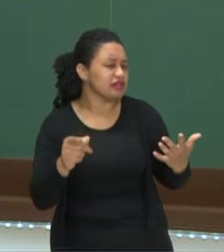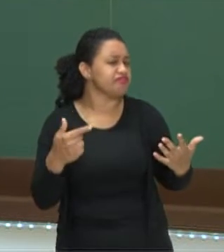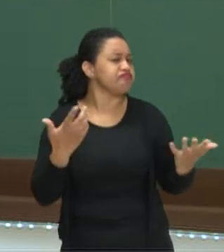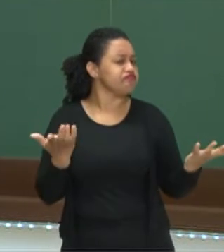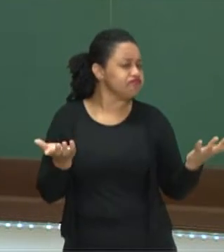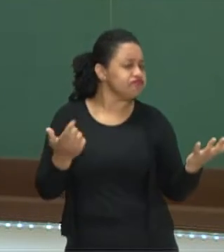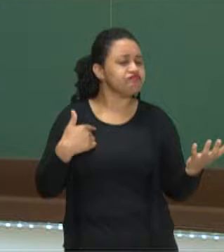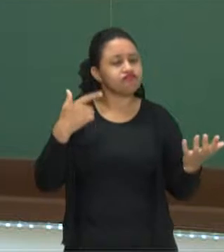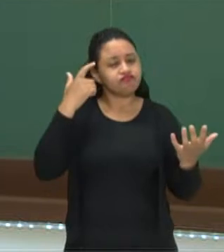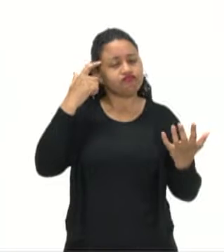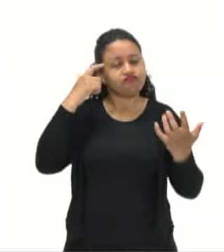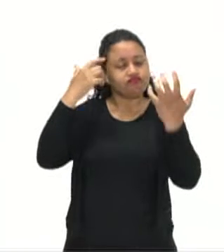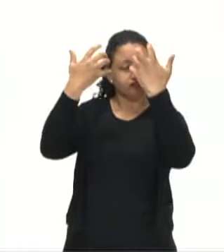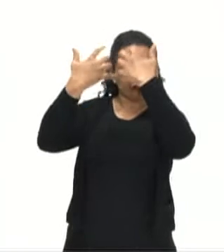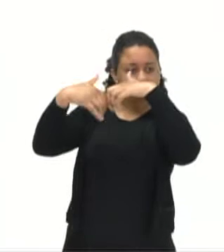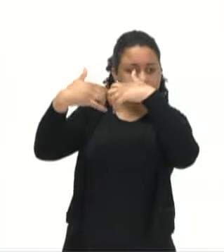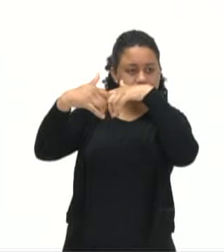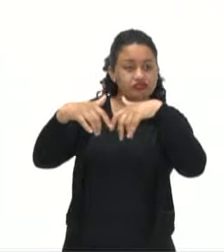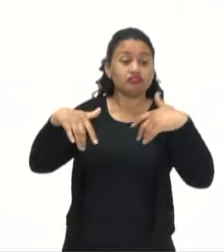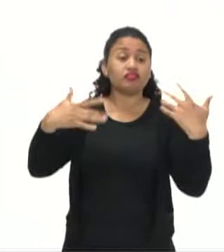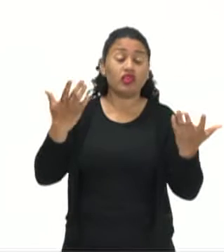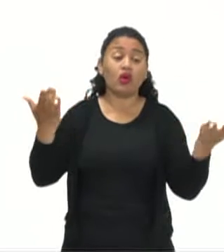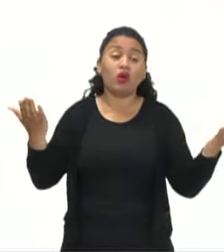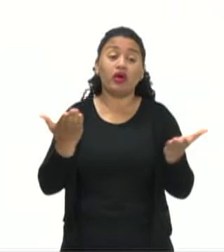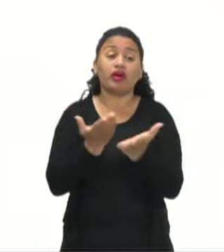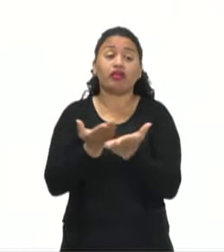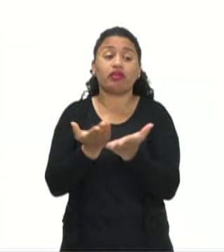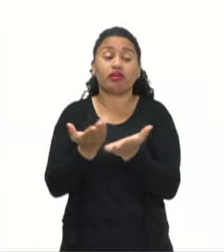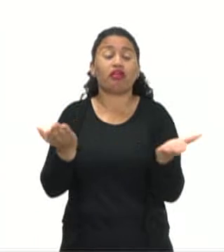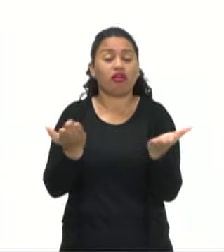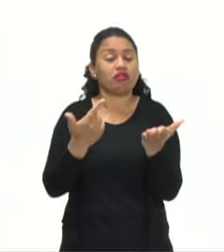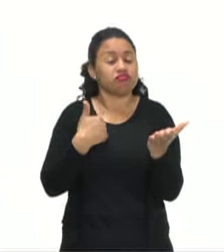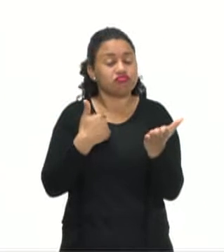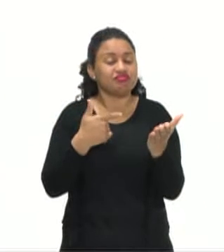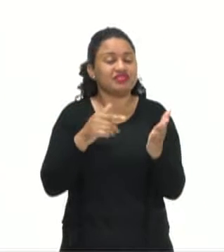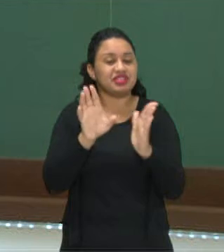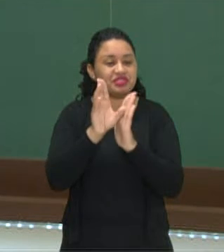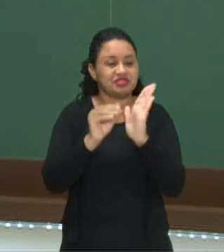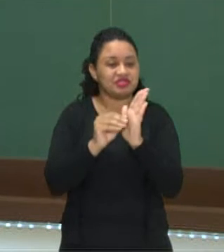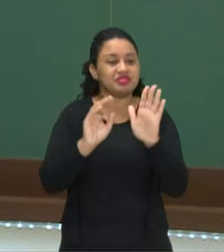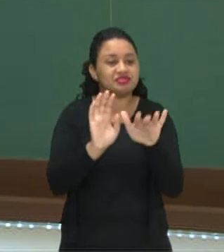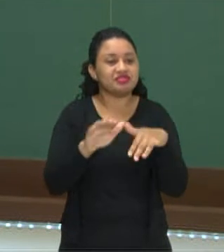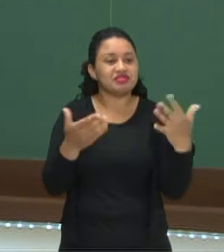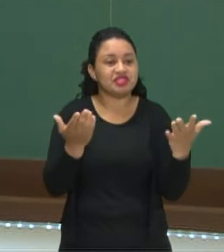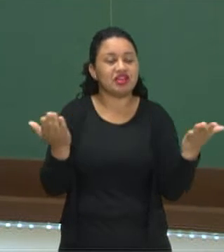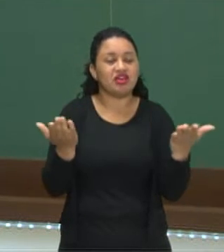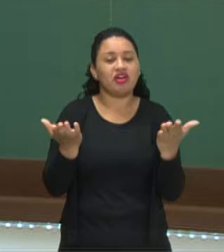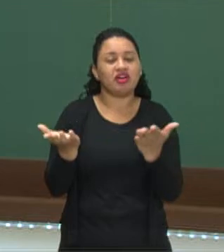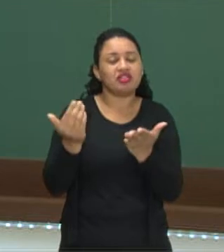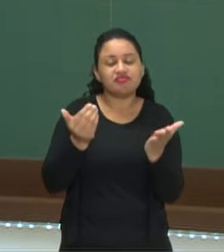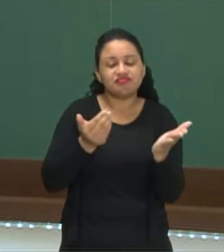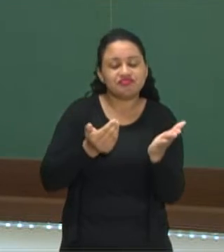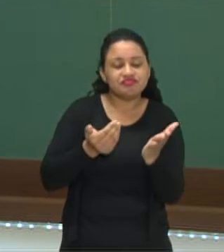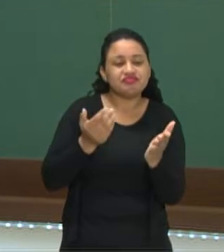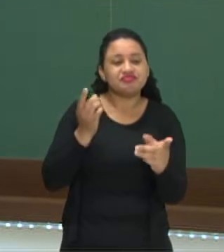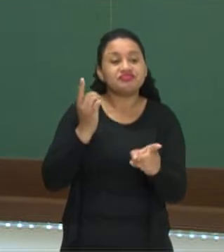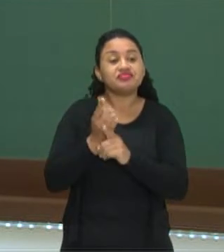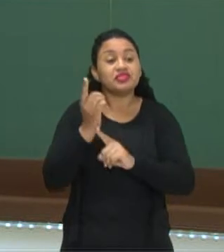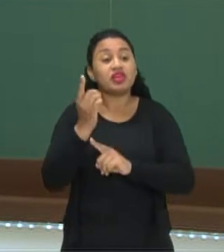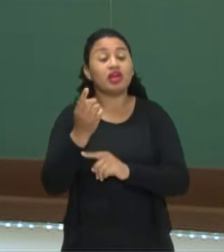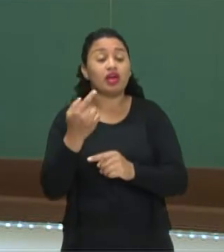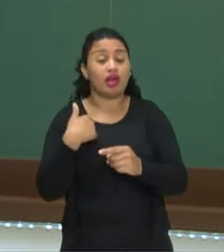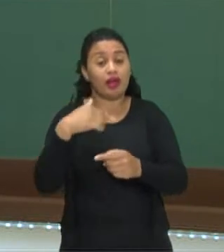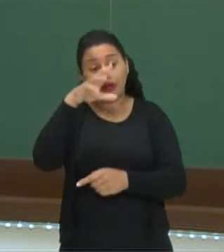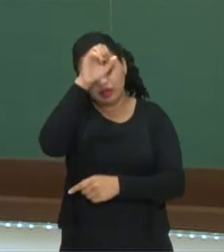pensando. É sobre isso que nós vamos falar na nossa aula de hoje. Então, nós vamos agora